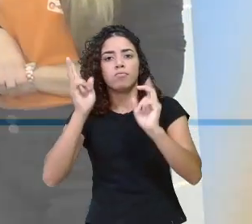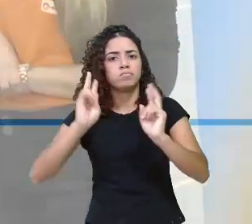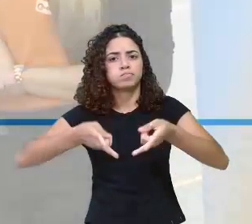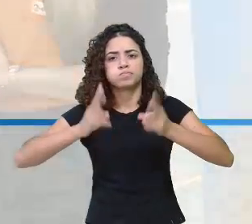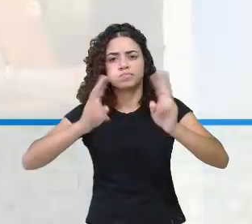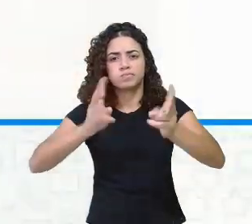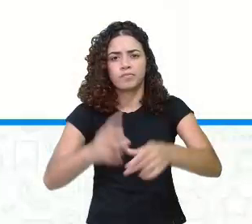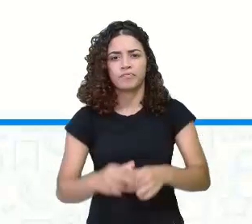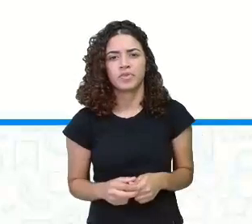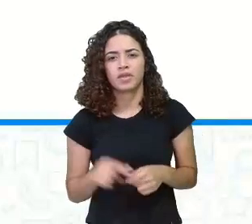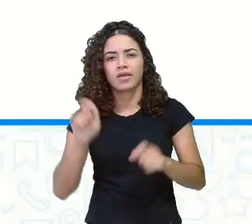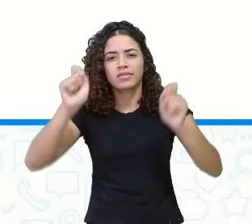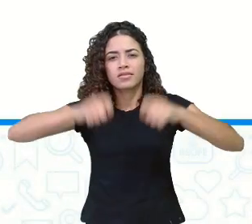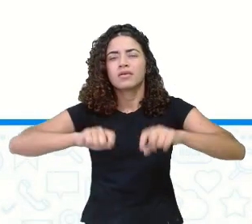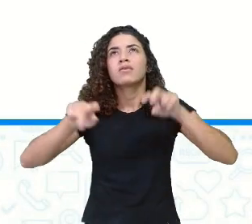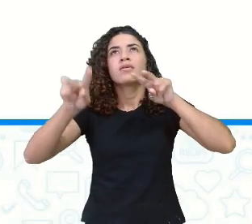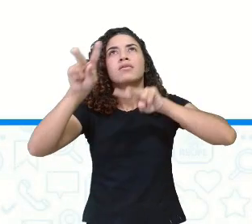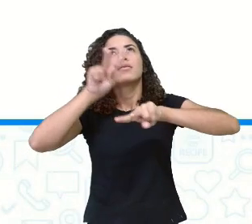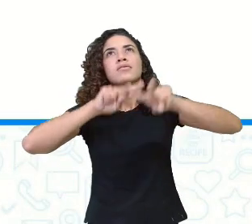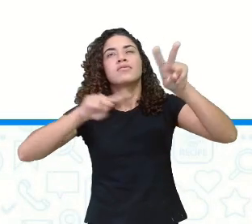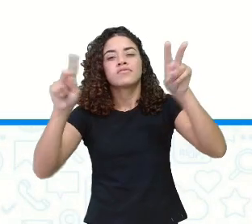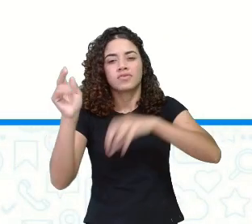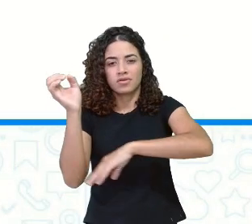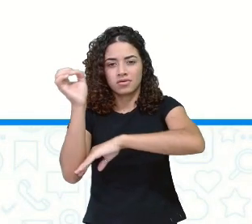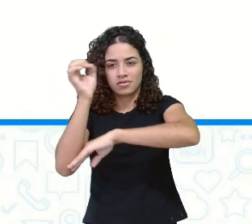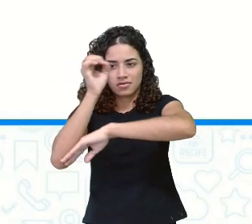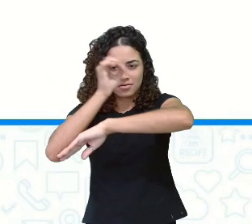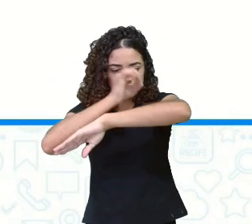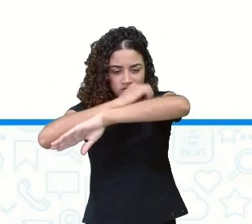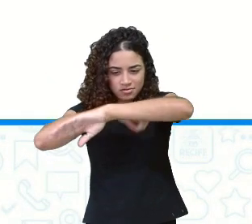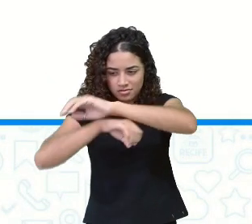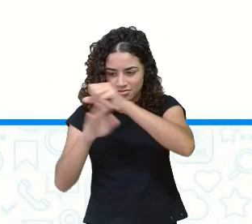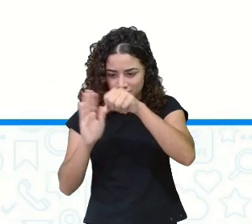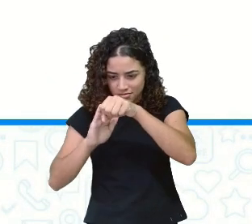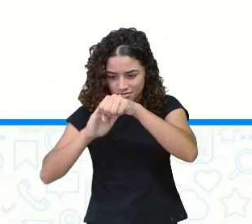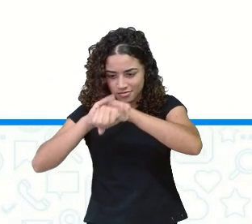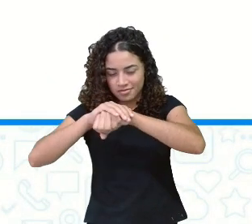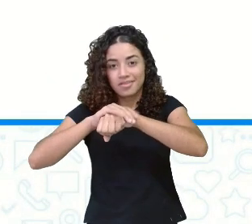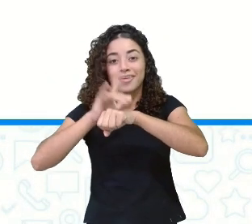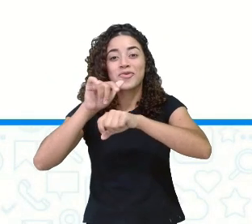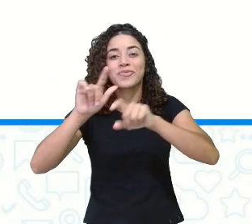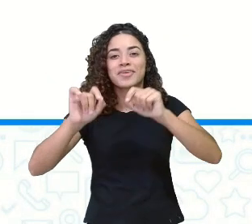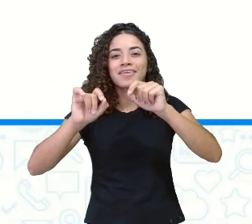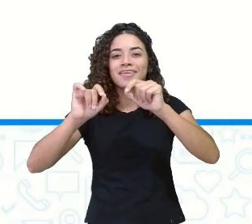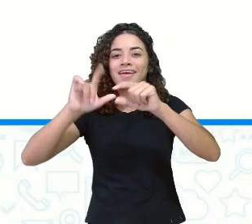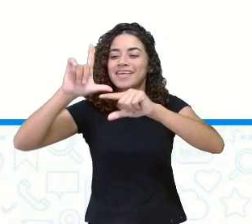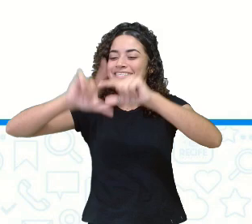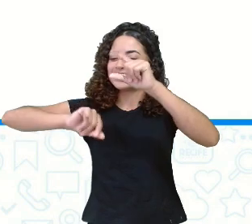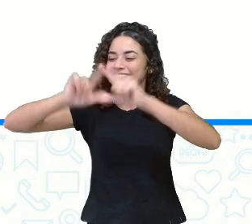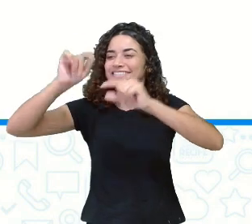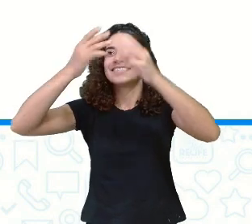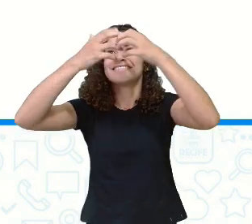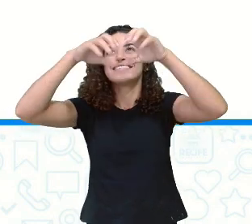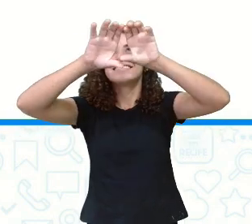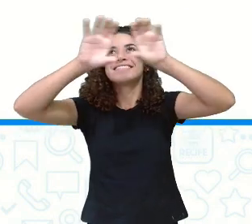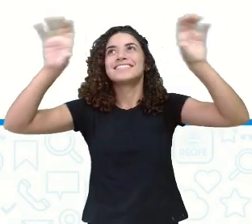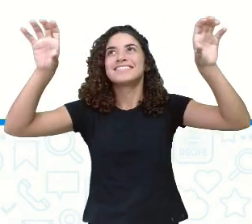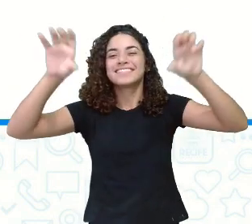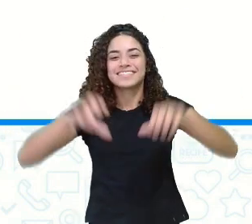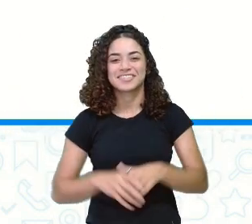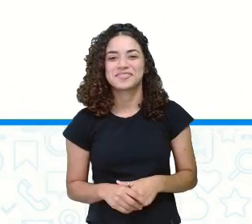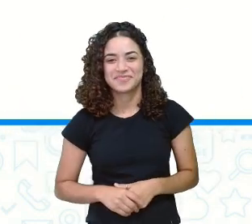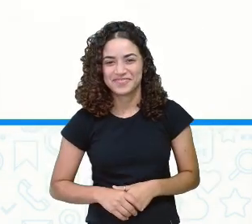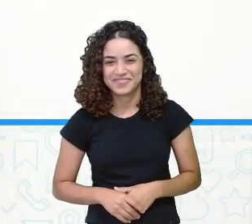eles podem ser vistos todas as noites e são as estrelas do céu. E aí,